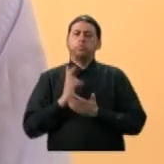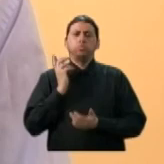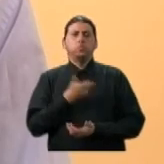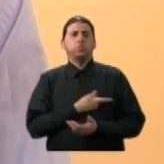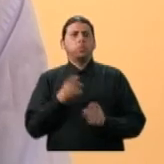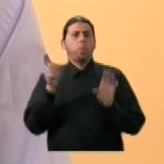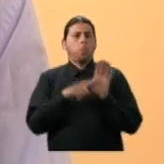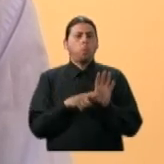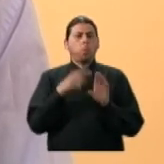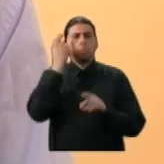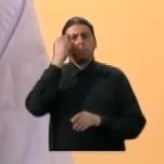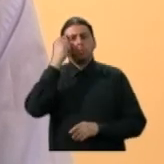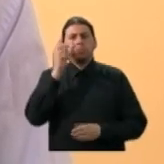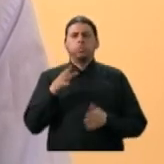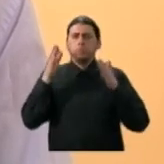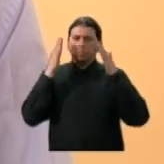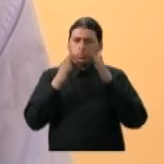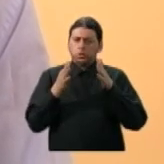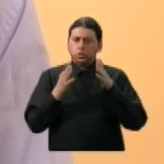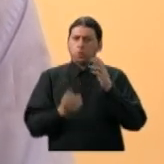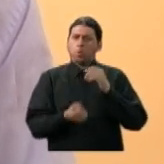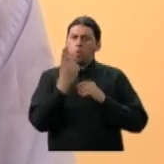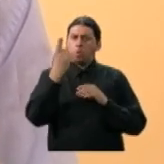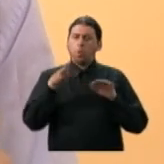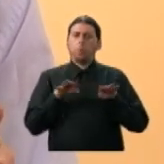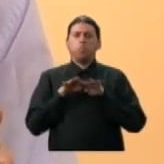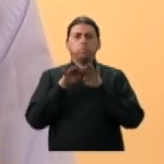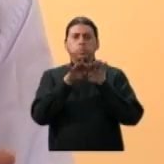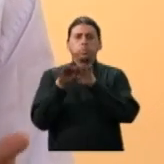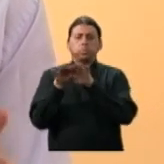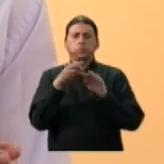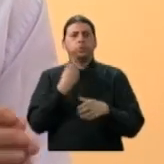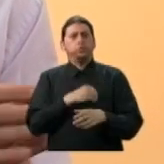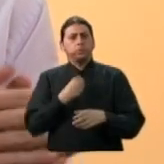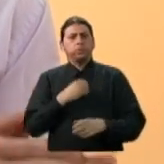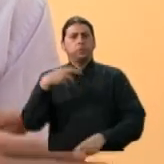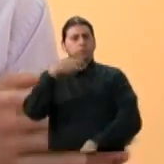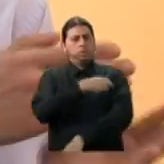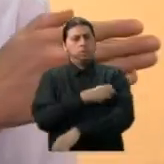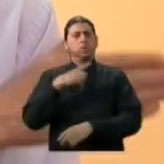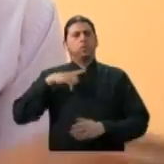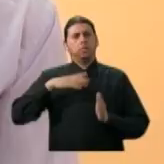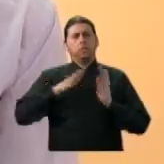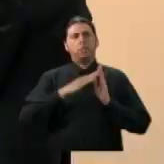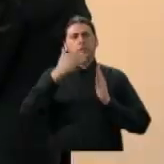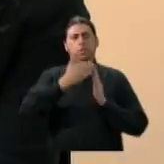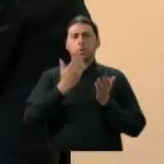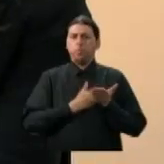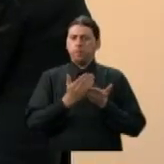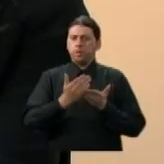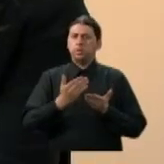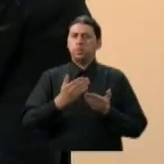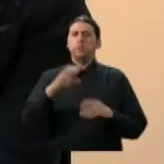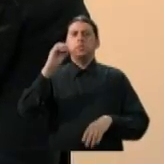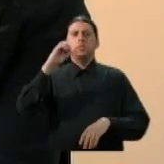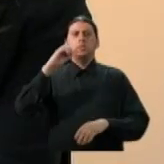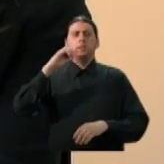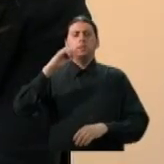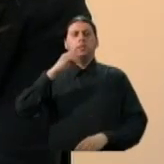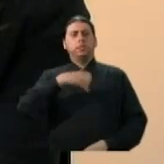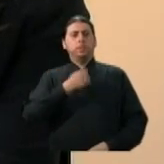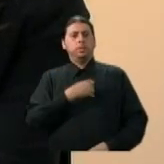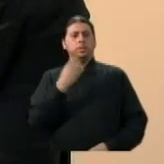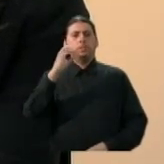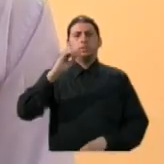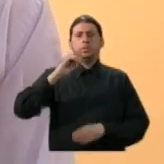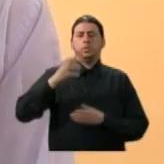o nosso pensamento para um acompanhamento de vida, né? Porque a vacinação tem um calendário, começa lá aos 0 anos de idade, segue até